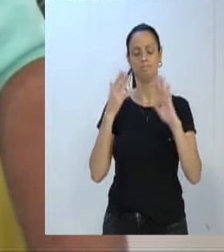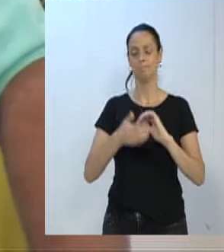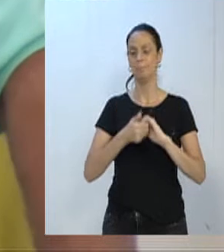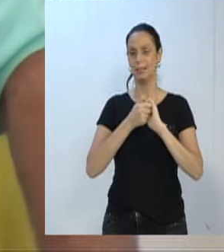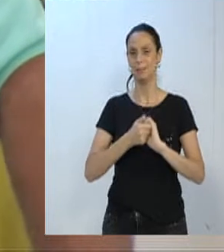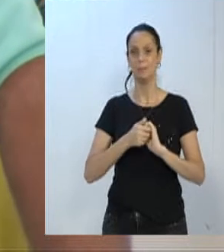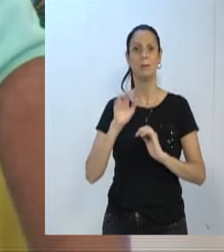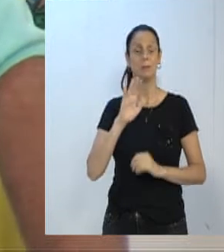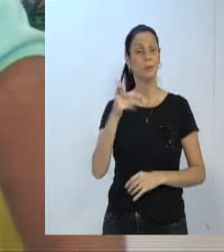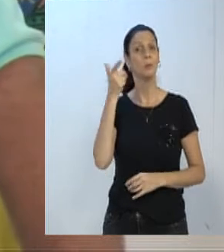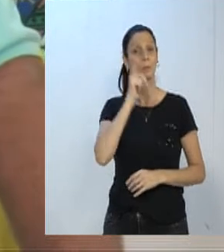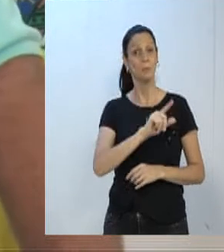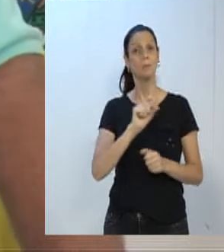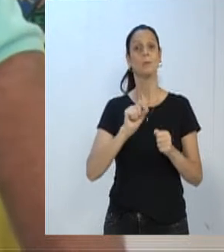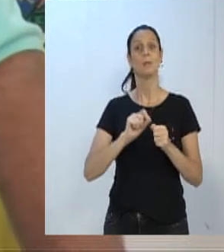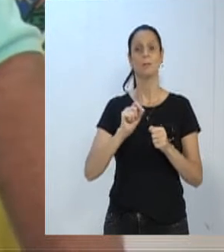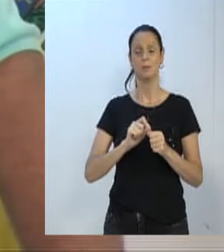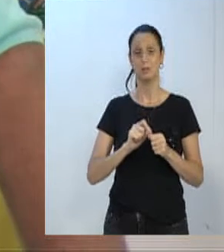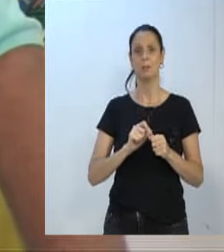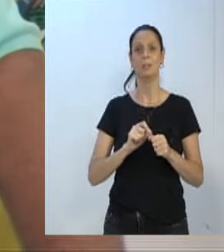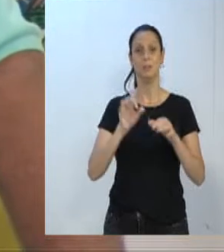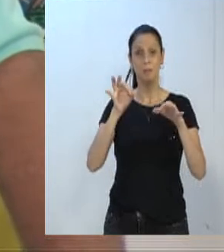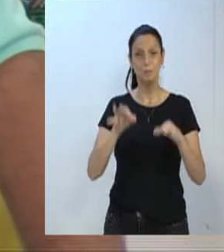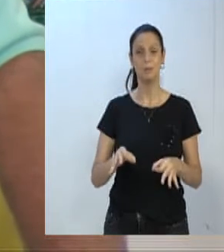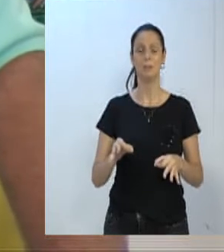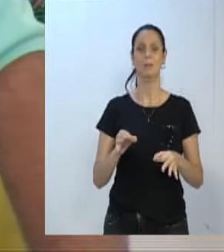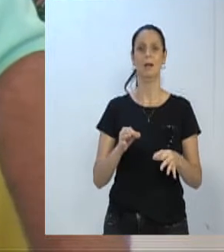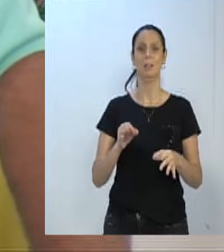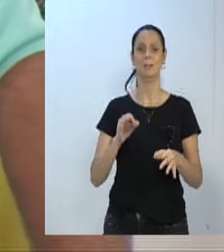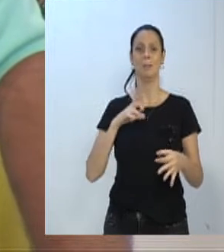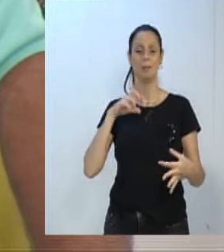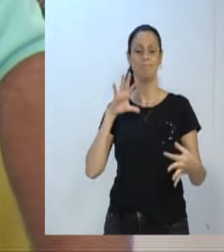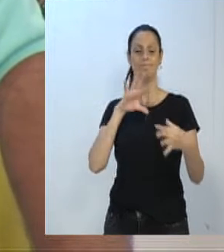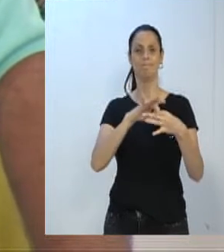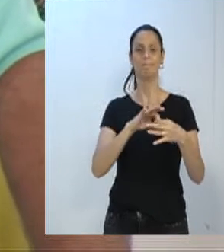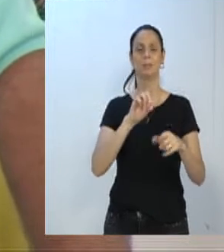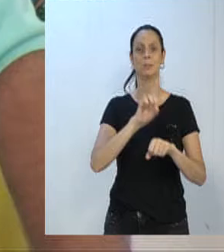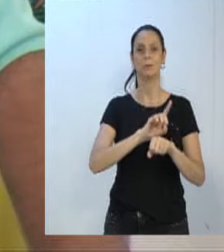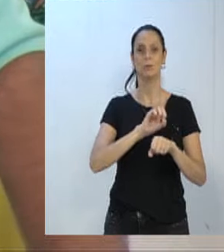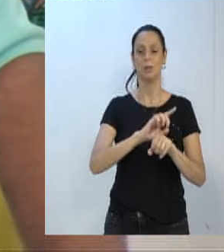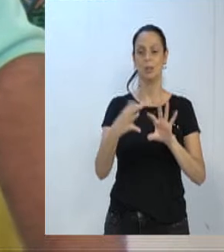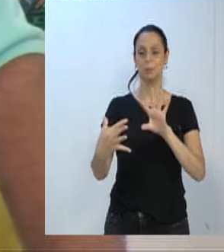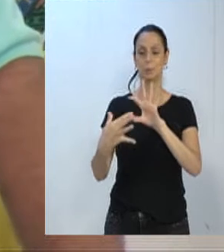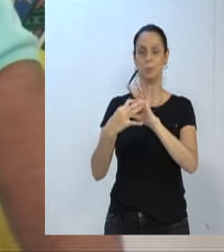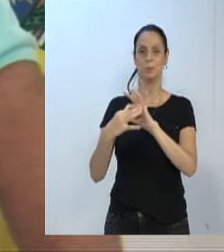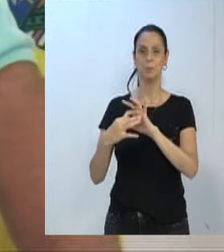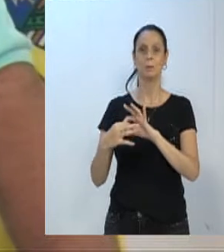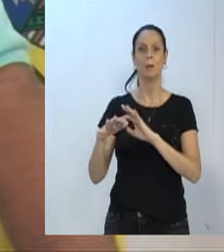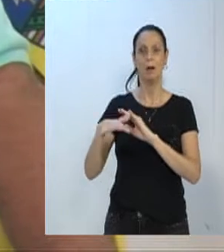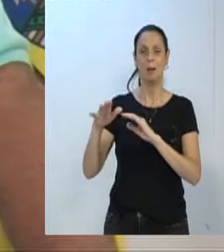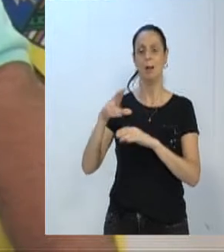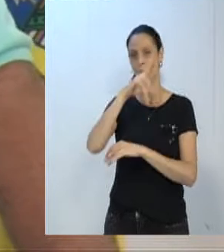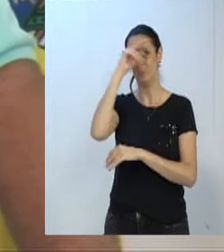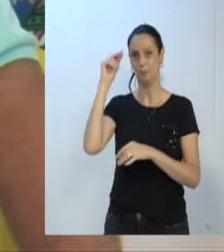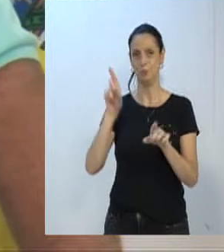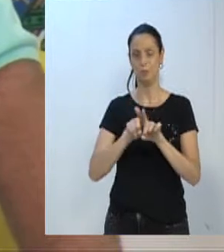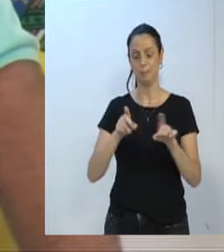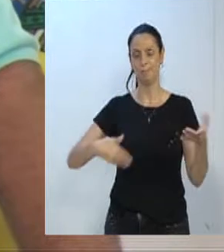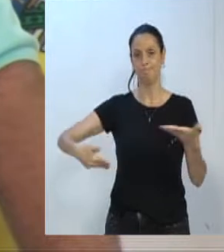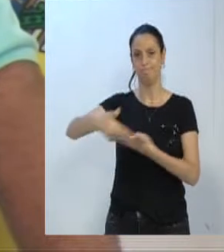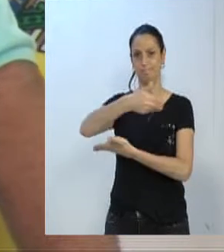a gente possa fazer essa ligação os diretores junto com a educação o vereador com a gente aqui